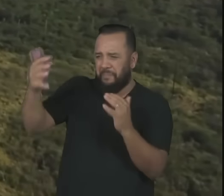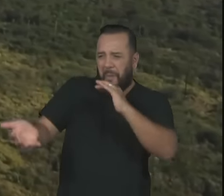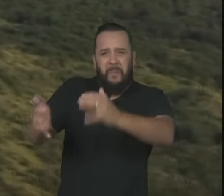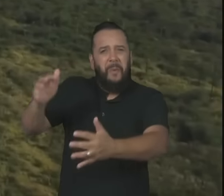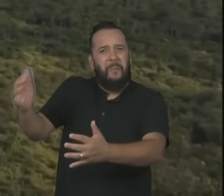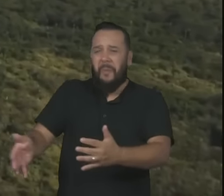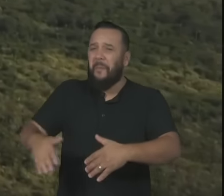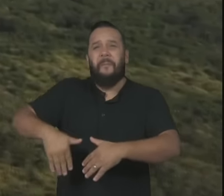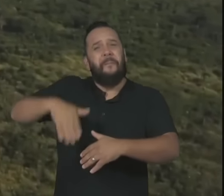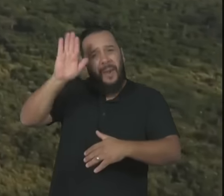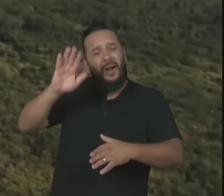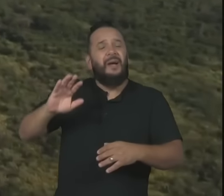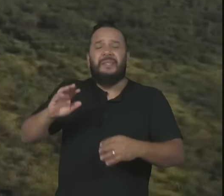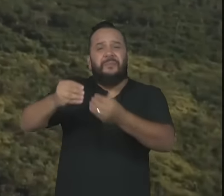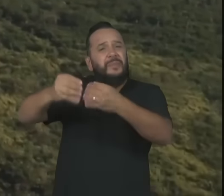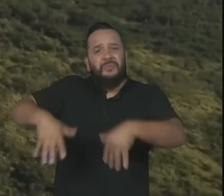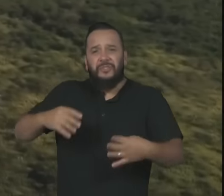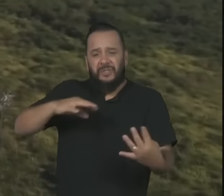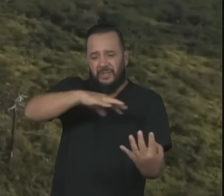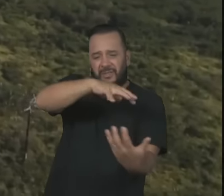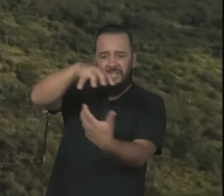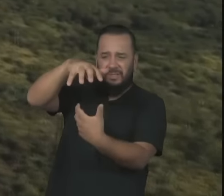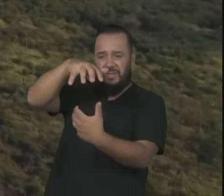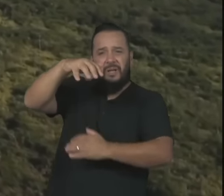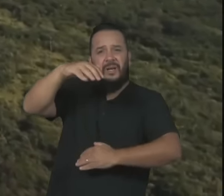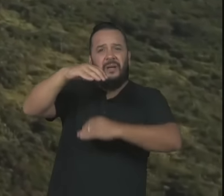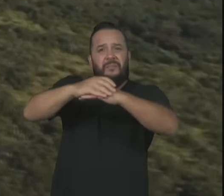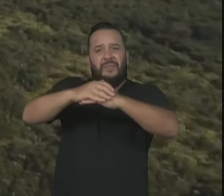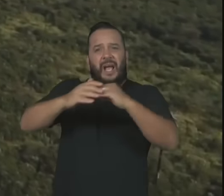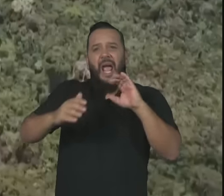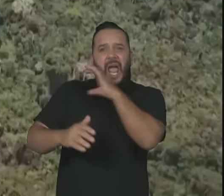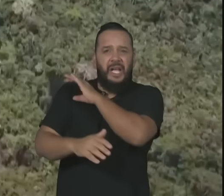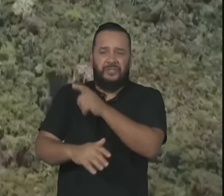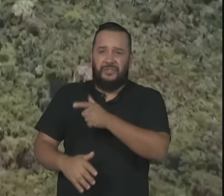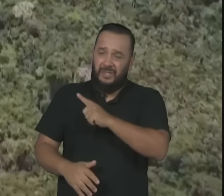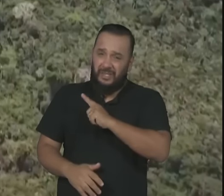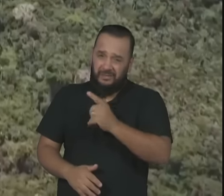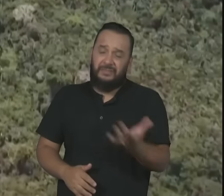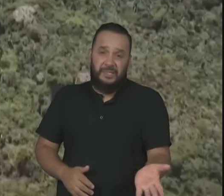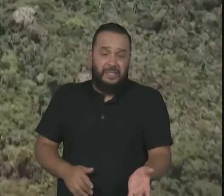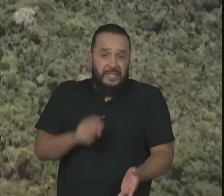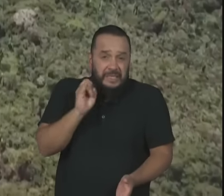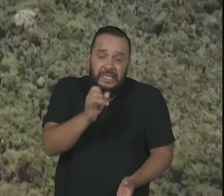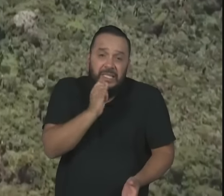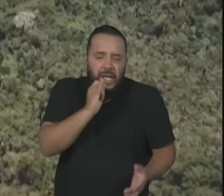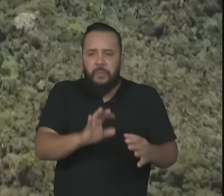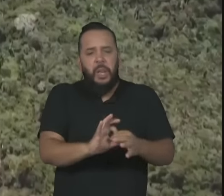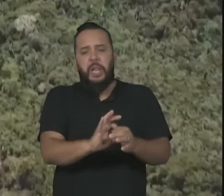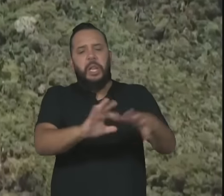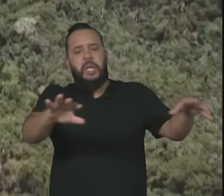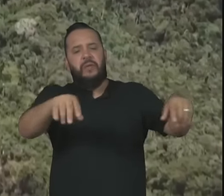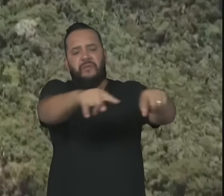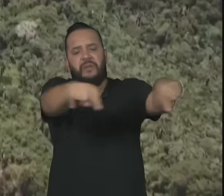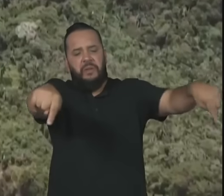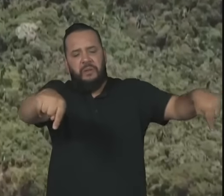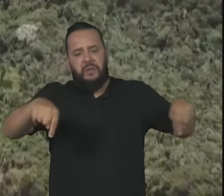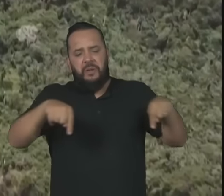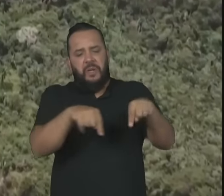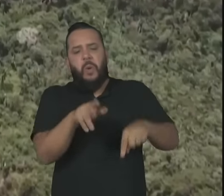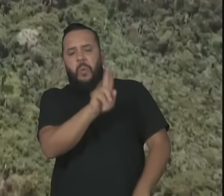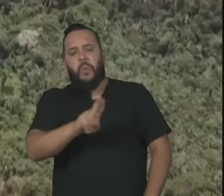caso brasileiro. Quando você libera o uso, a intensificação da exploração das terras indígenas,